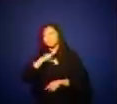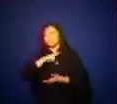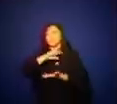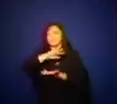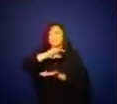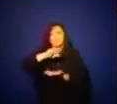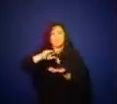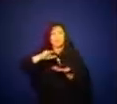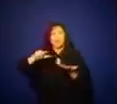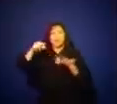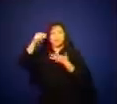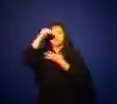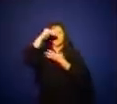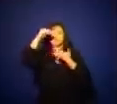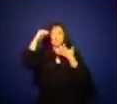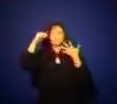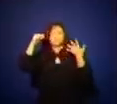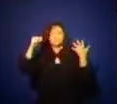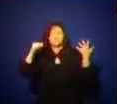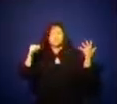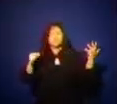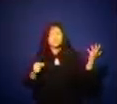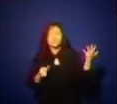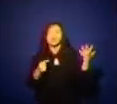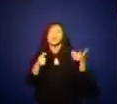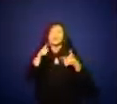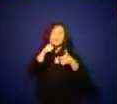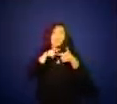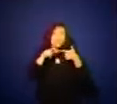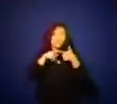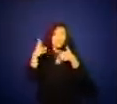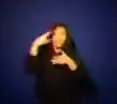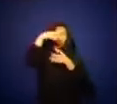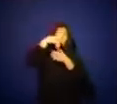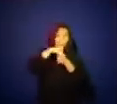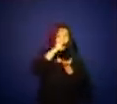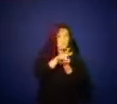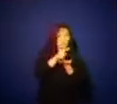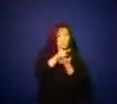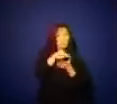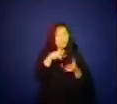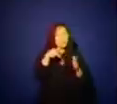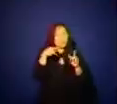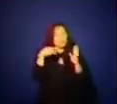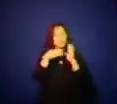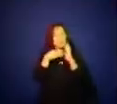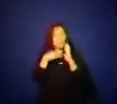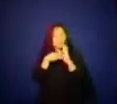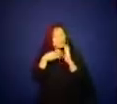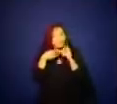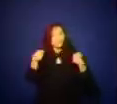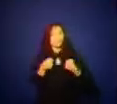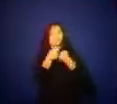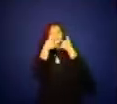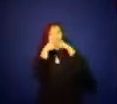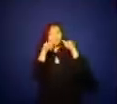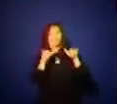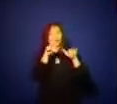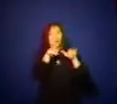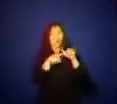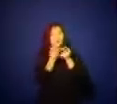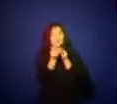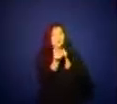não vou ter tempo de elaborar aqui mas tem várias várias variáveis ligado a isso então eu vejo hoje algumas teses que são curiosas porque elas pegam